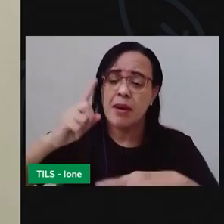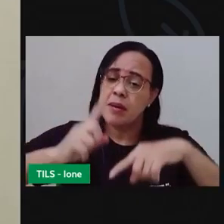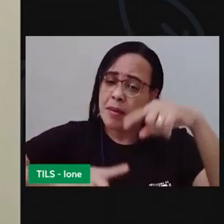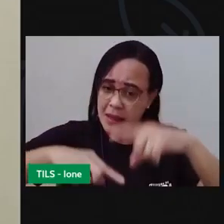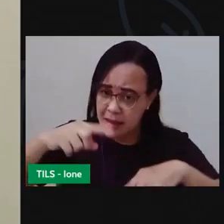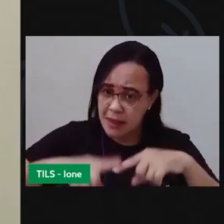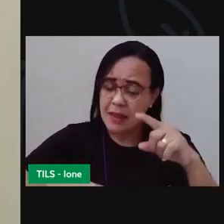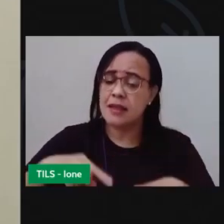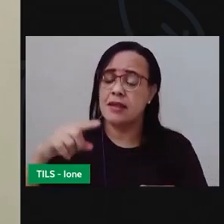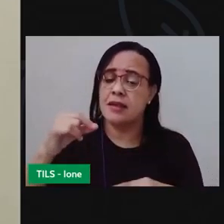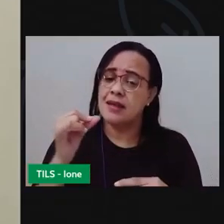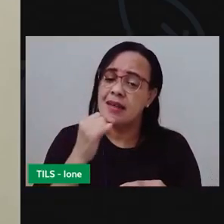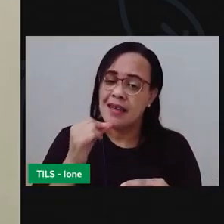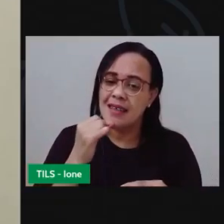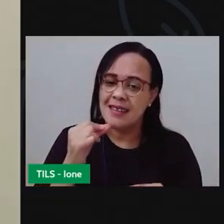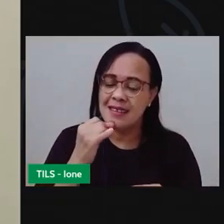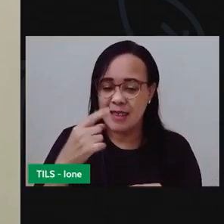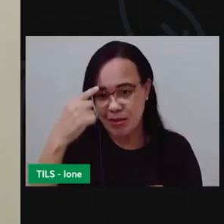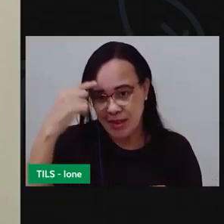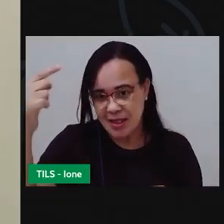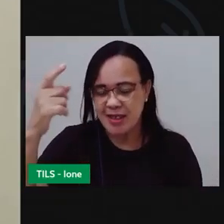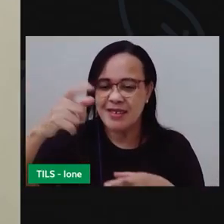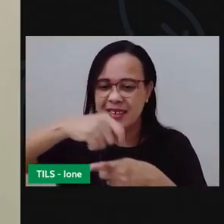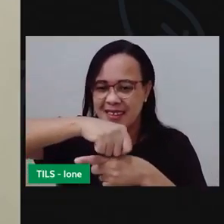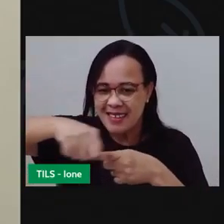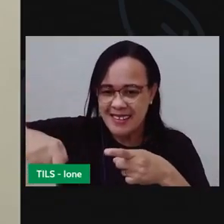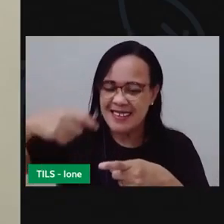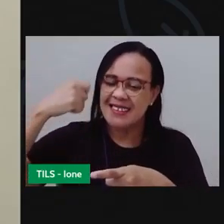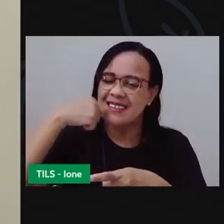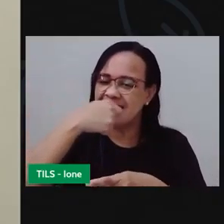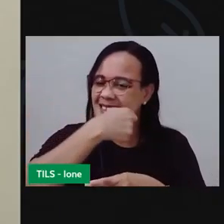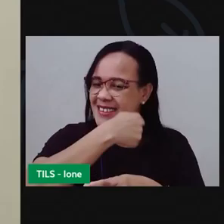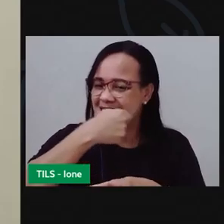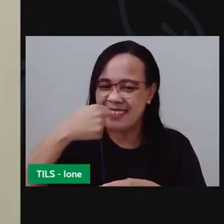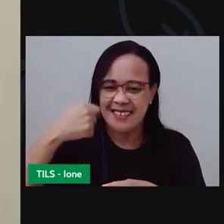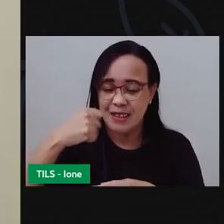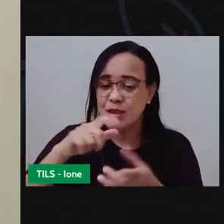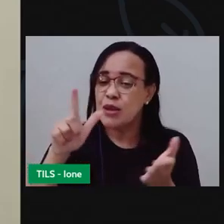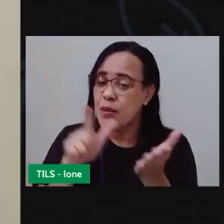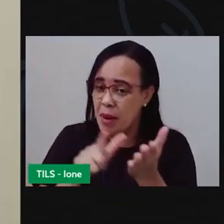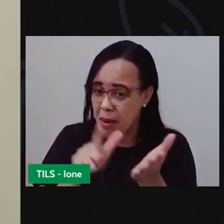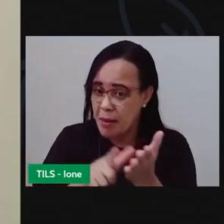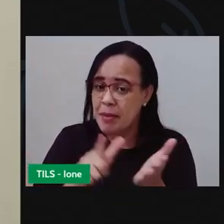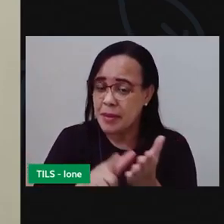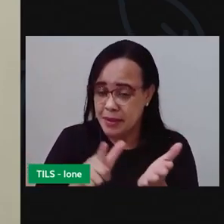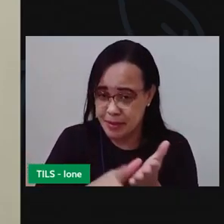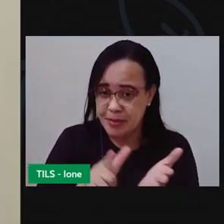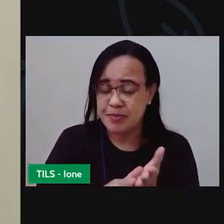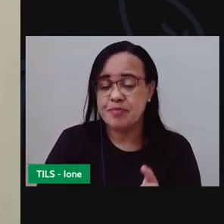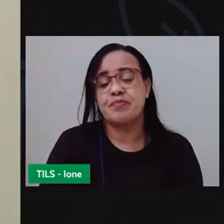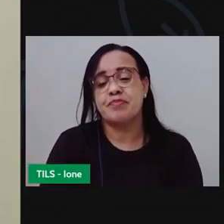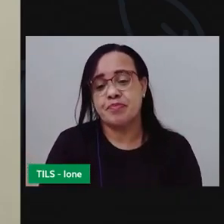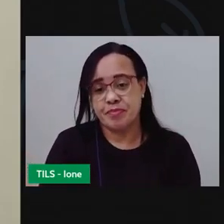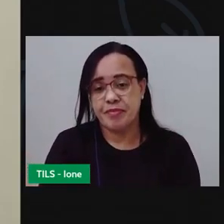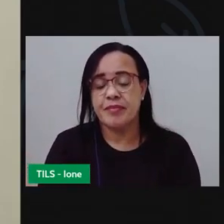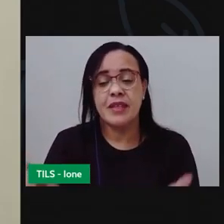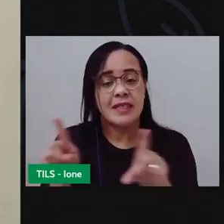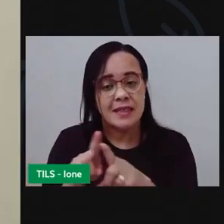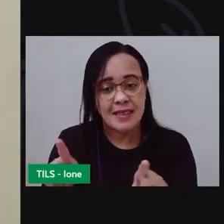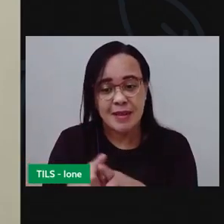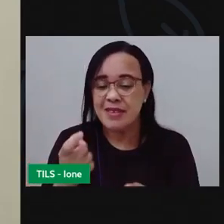como, por exemplo, a embalagem de um creme dental, que é feita com papel